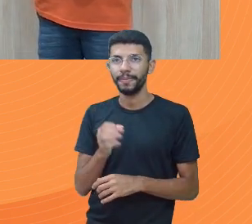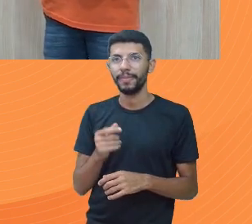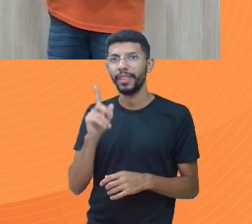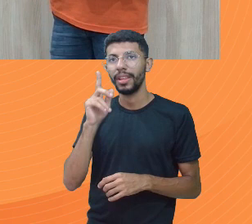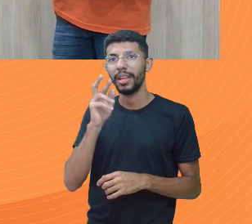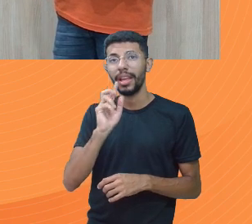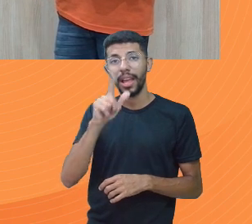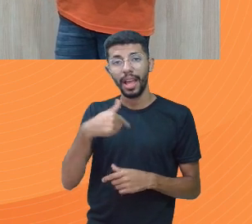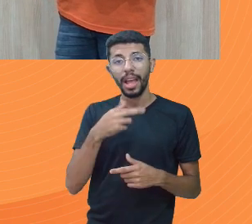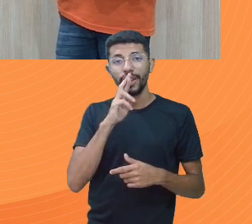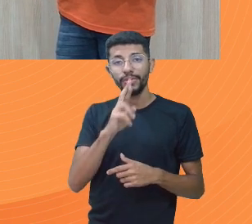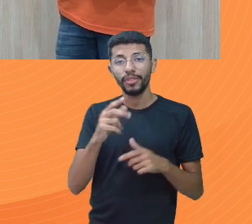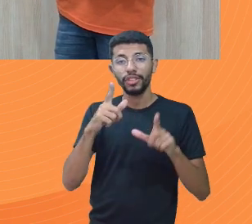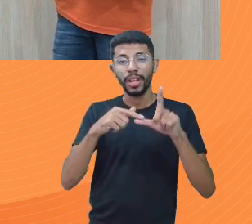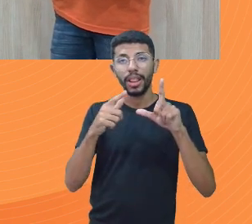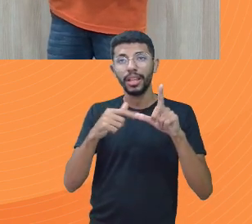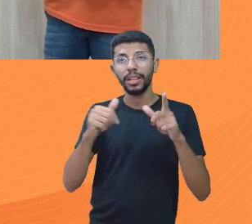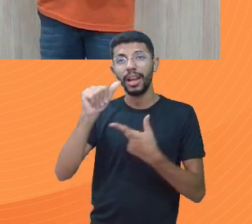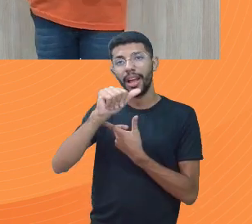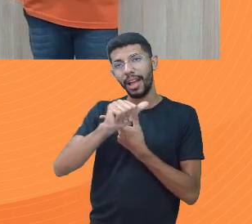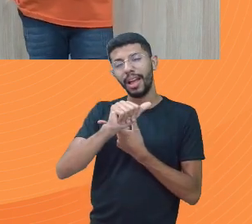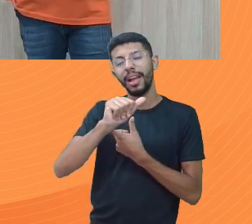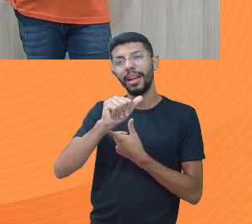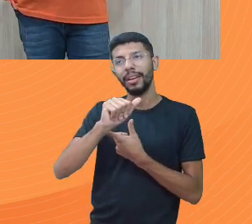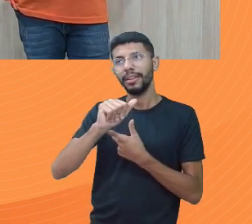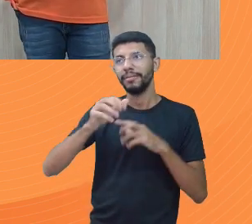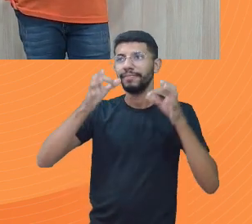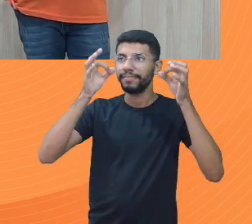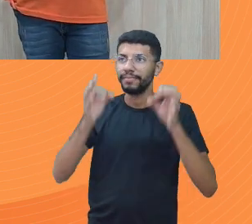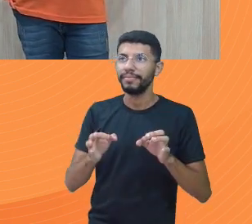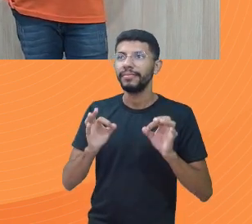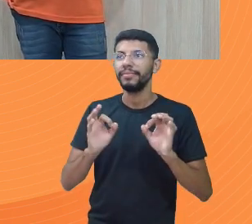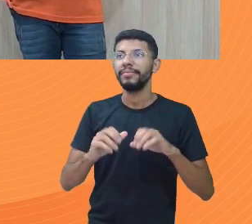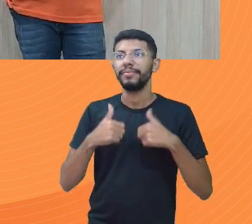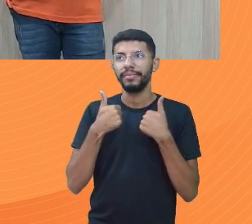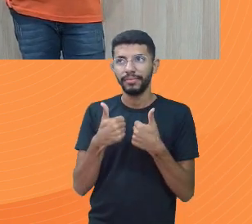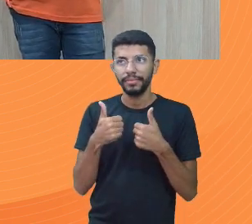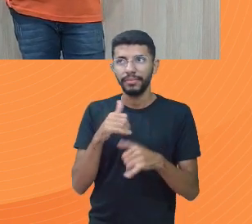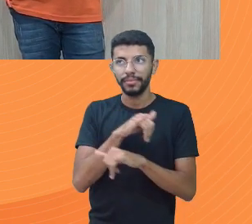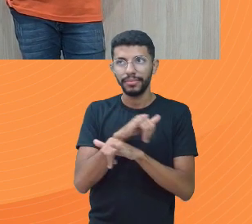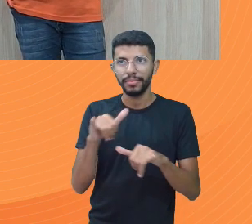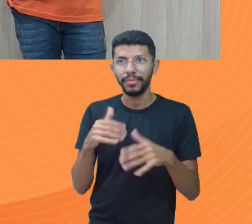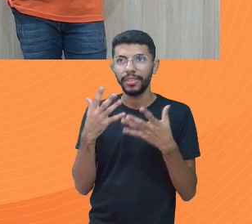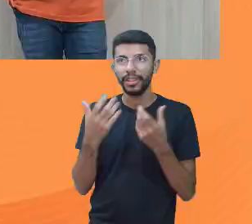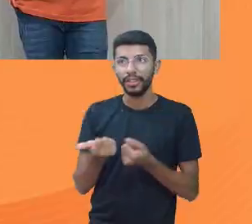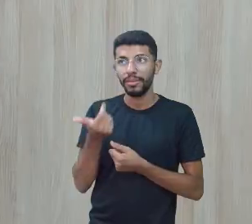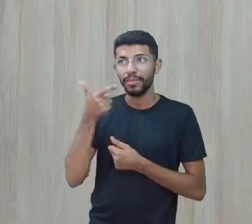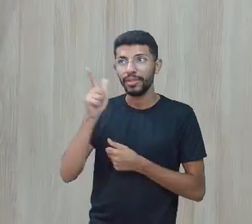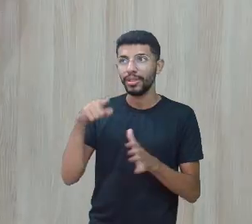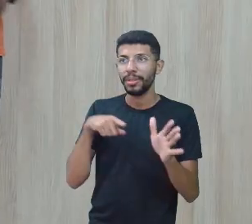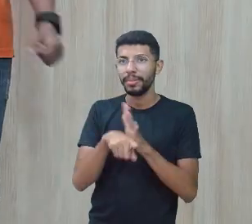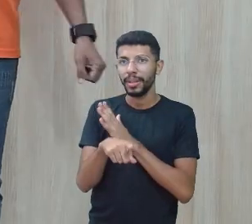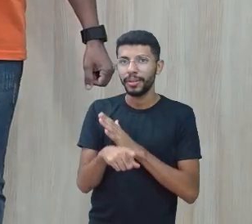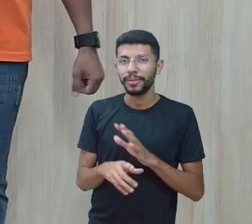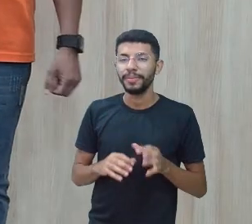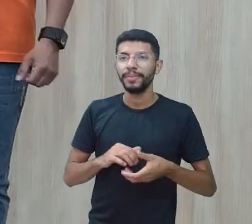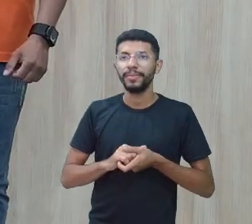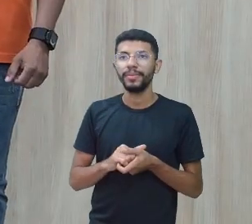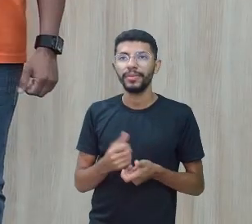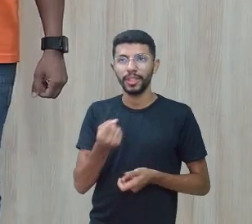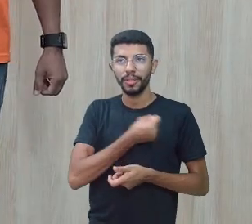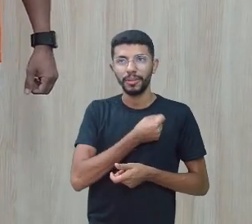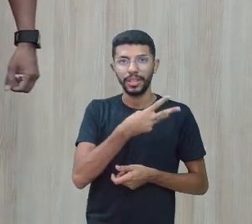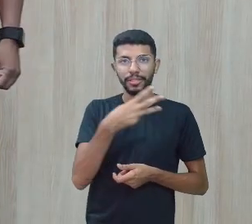que é a alternativa que está ali na nossa letra A. Tranquilo? Bora para a nossa próxima questão.